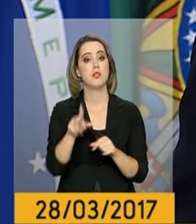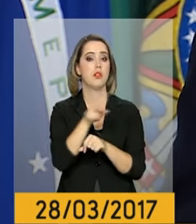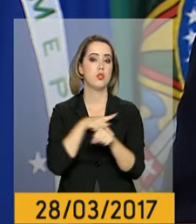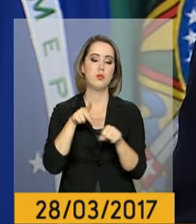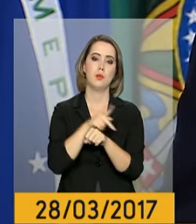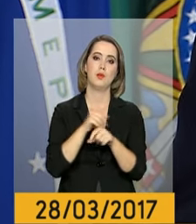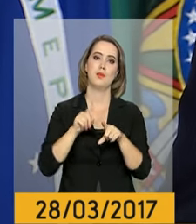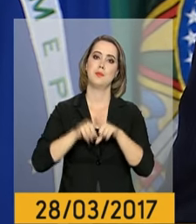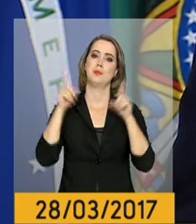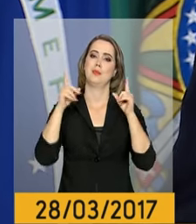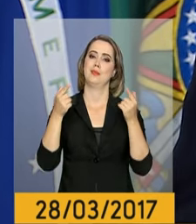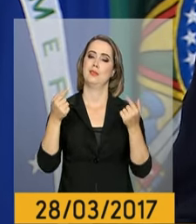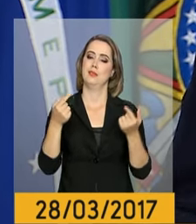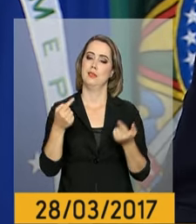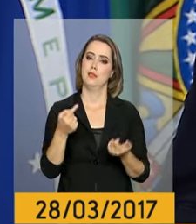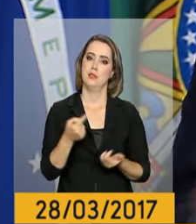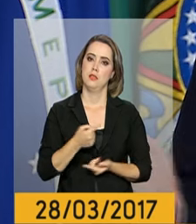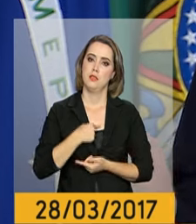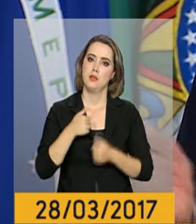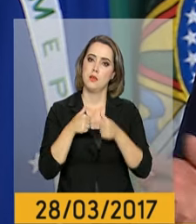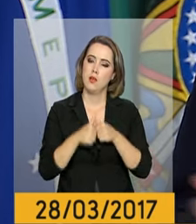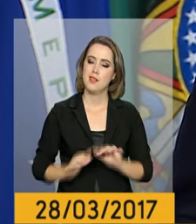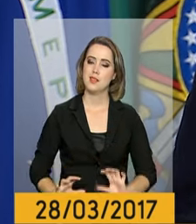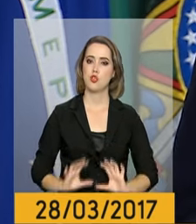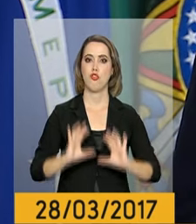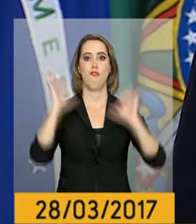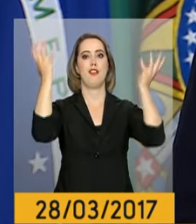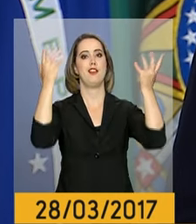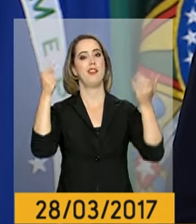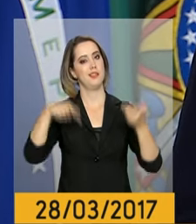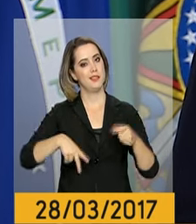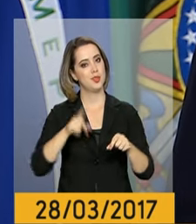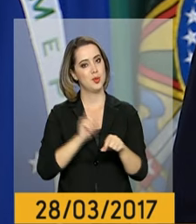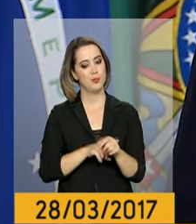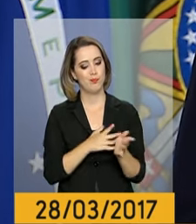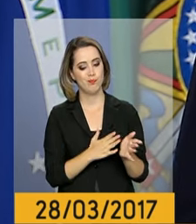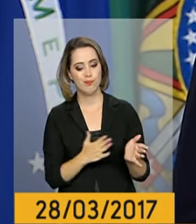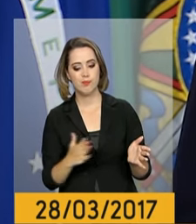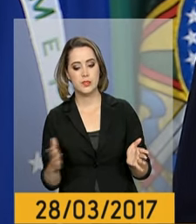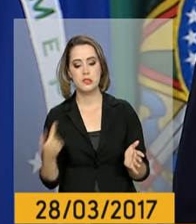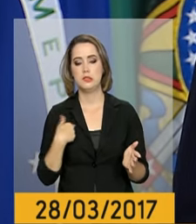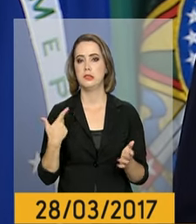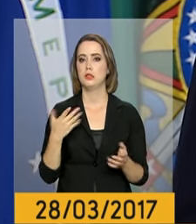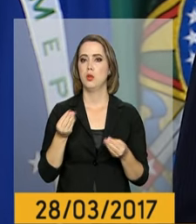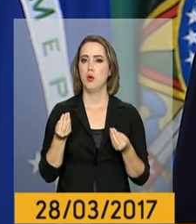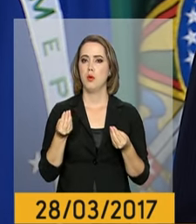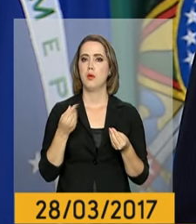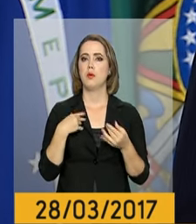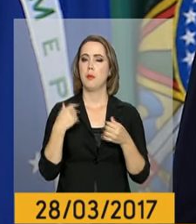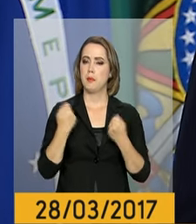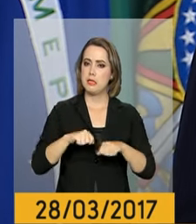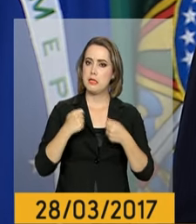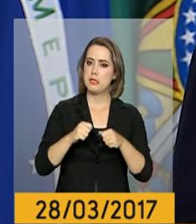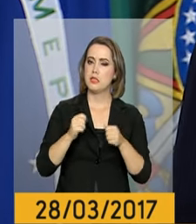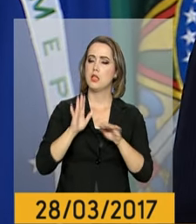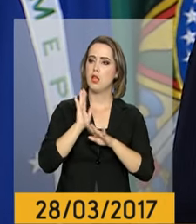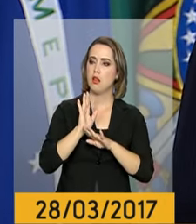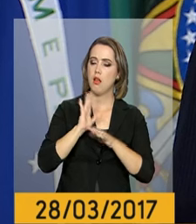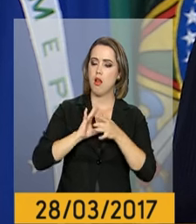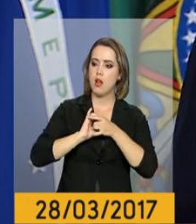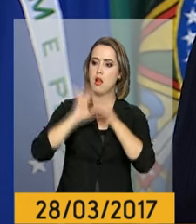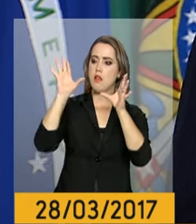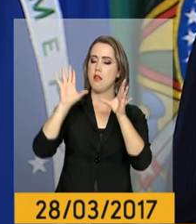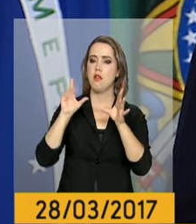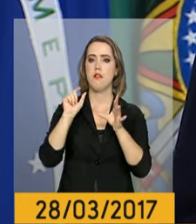eu Embora esteja comemorando este momento que é um momento de reforço da Imprensa Livre de reforço da